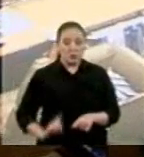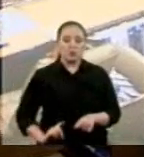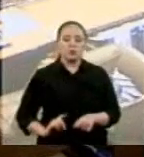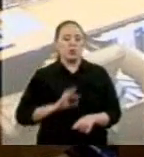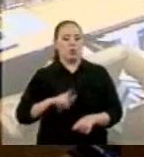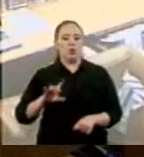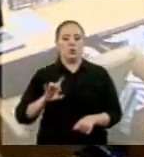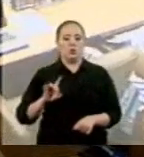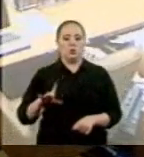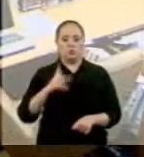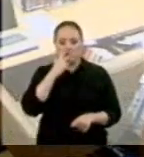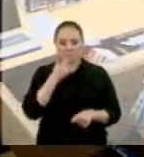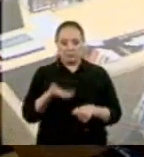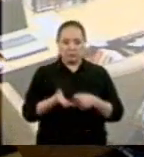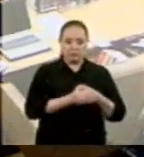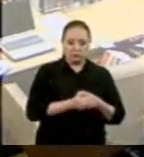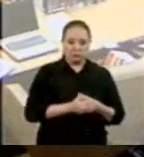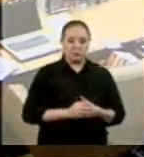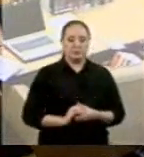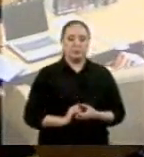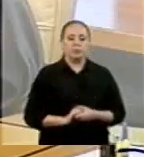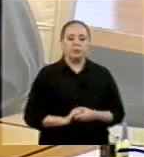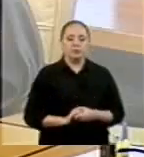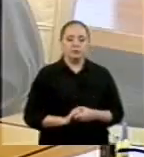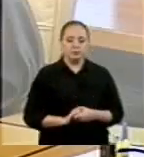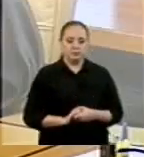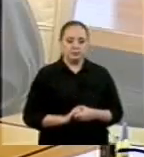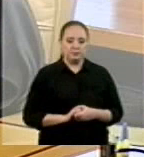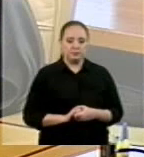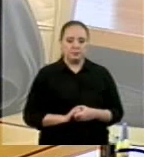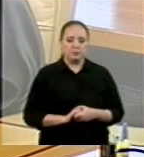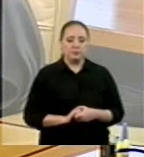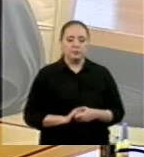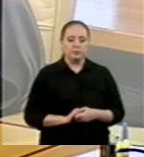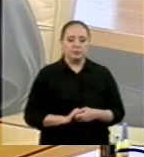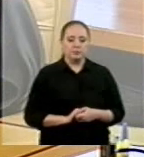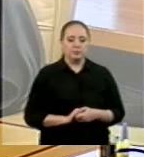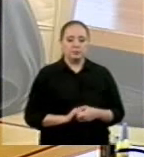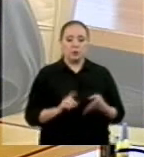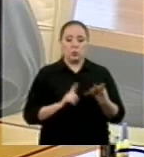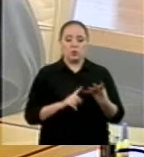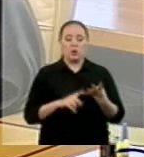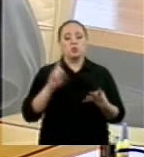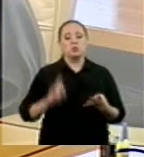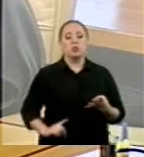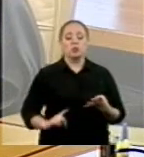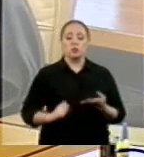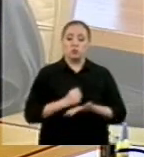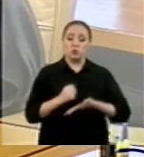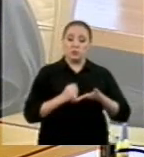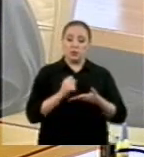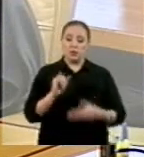não socavá-los. Em quarto lugar, trato, senhora presidente, do direito fundamental à